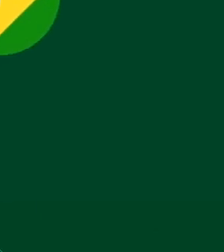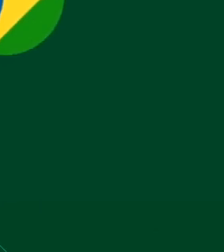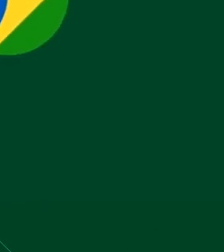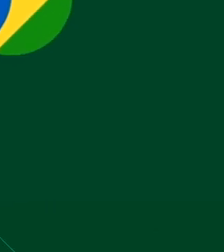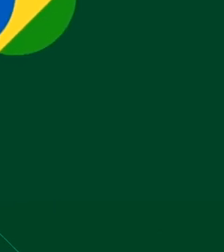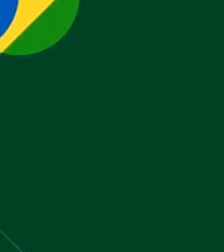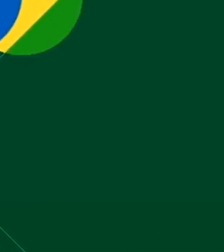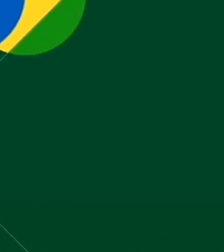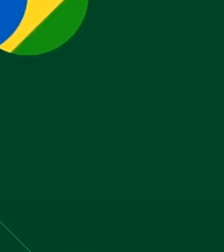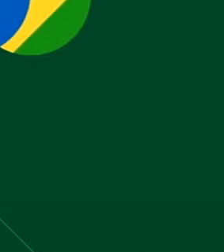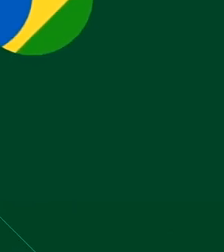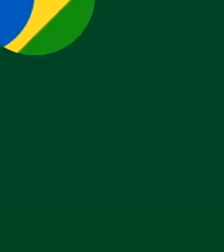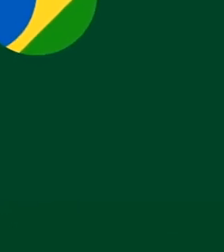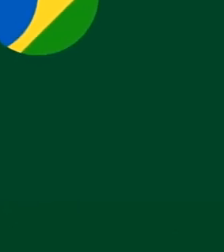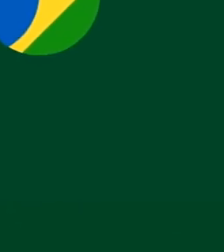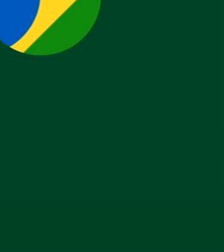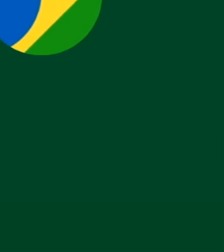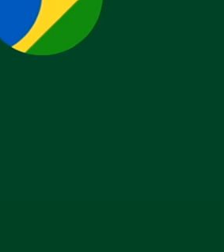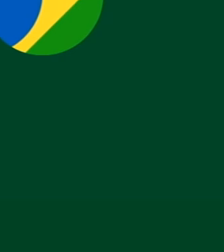Momento Saúde